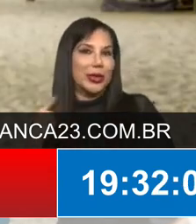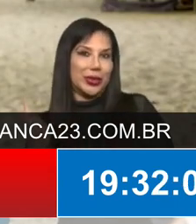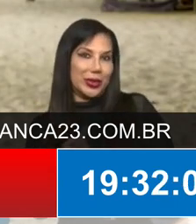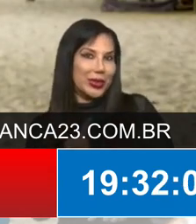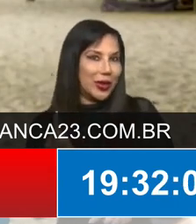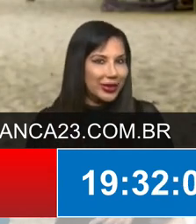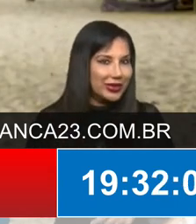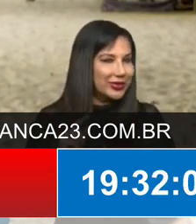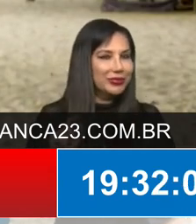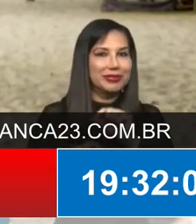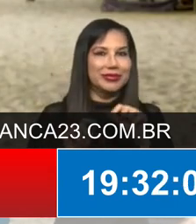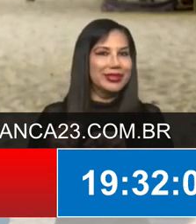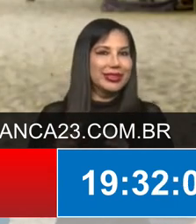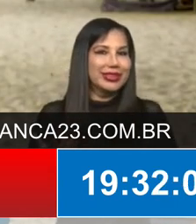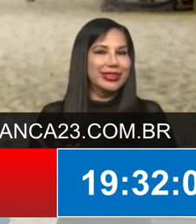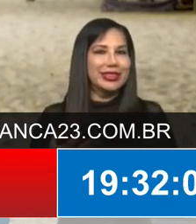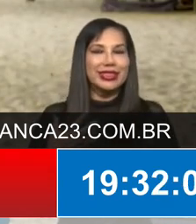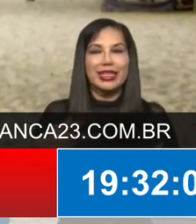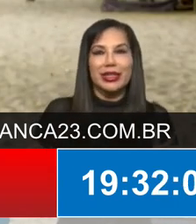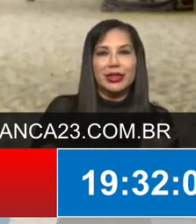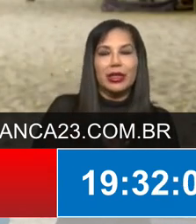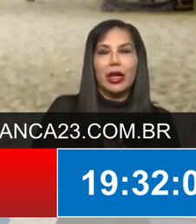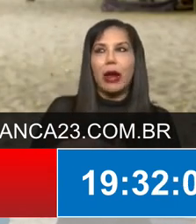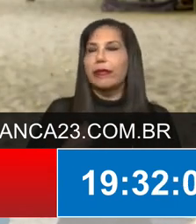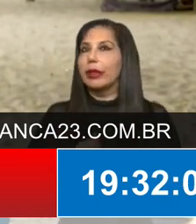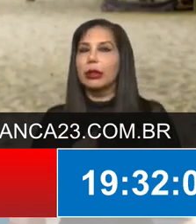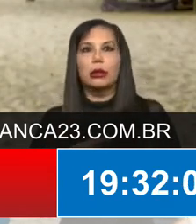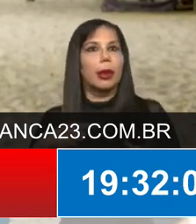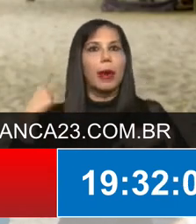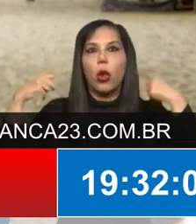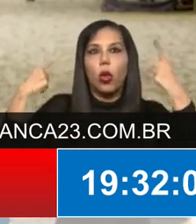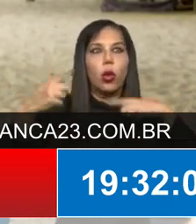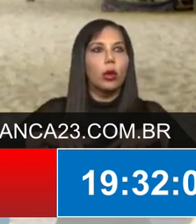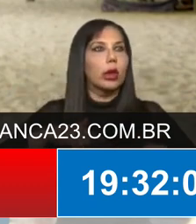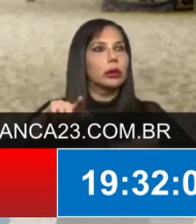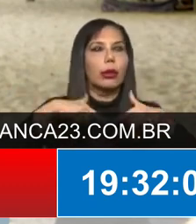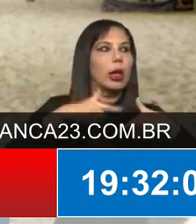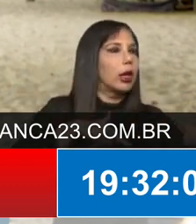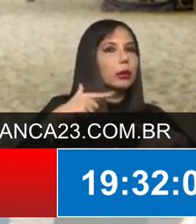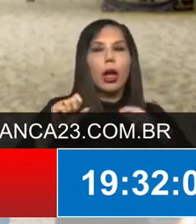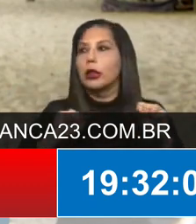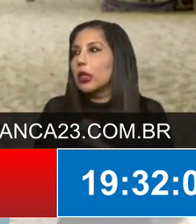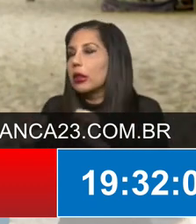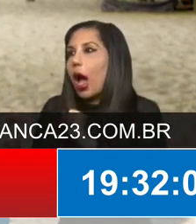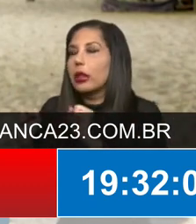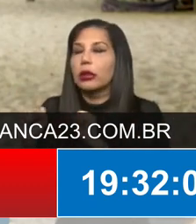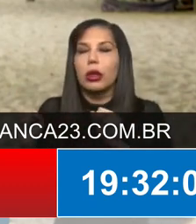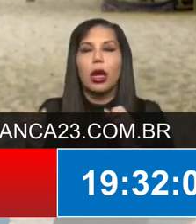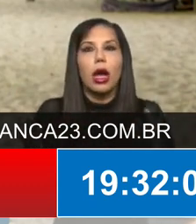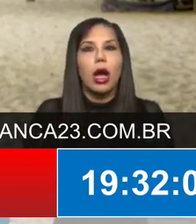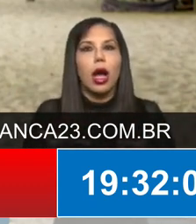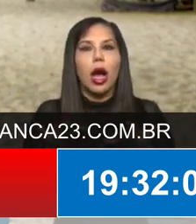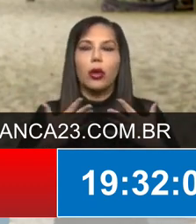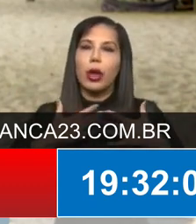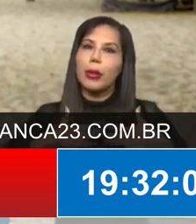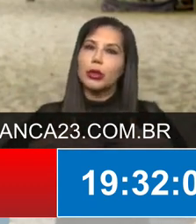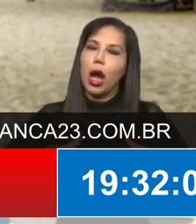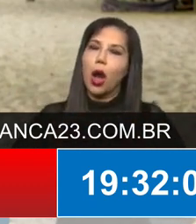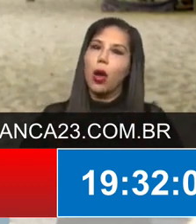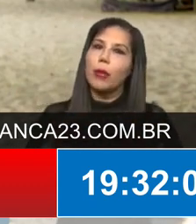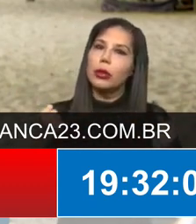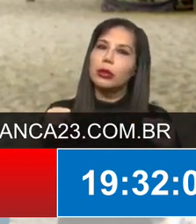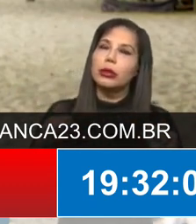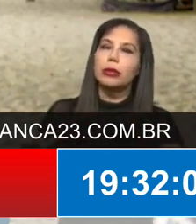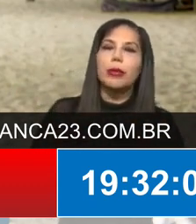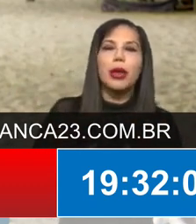né a gente a gente nessa rotina louca do dia a dia a gente tende sempre a ficar mais agitada então assim eu sou mais T mais calma eu me sinto